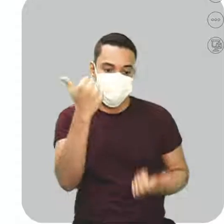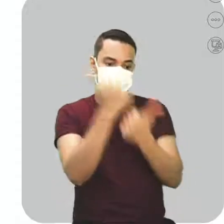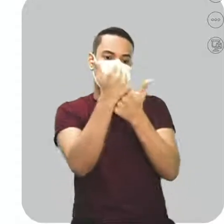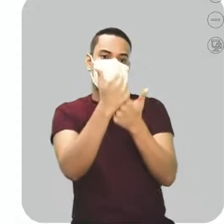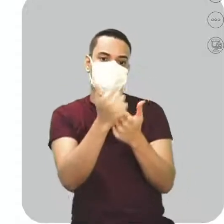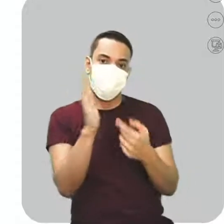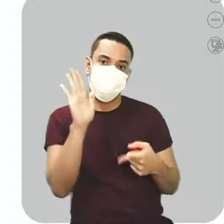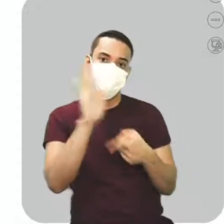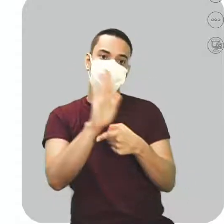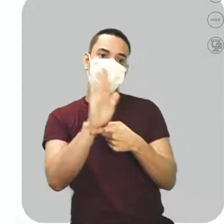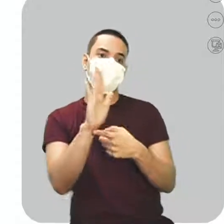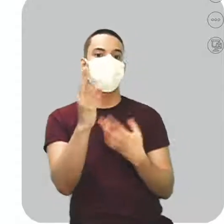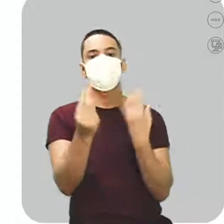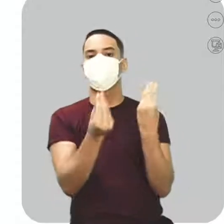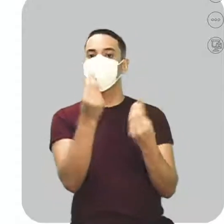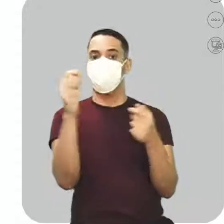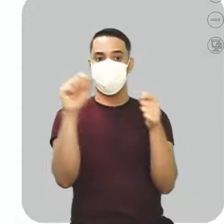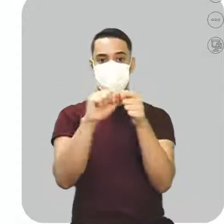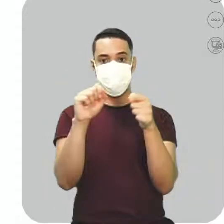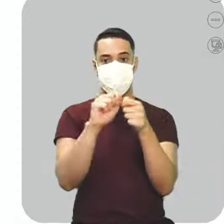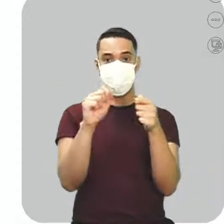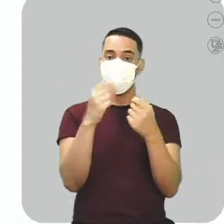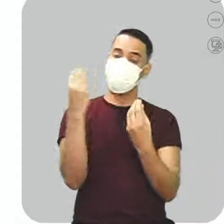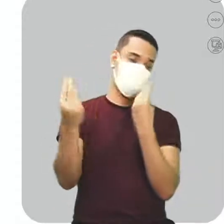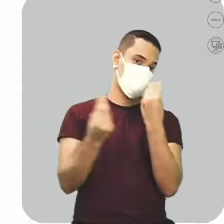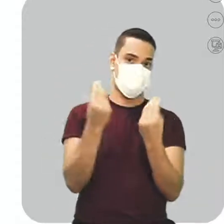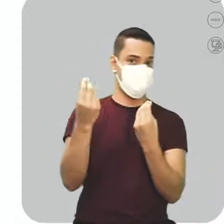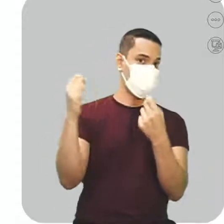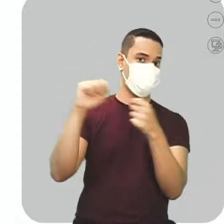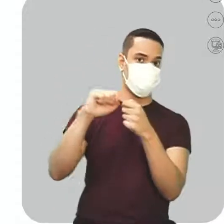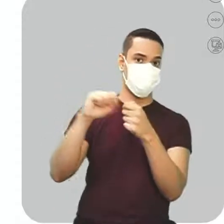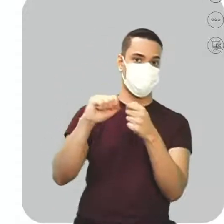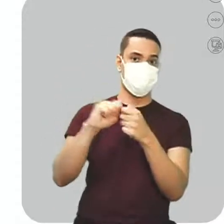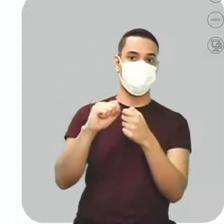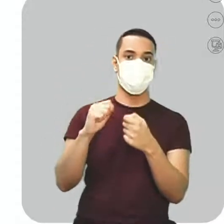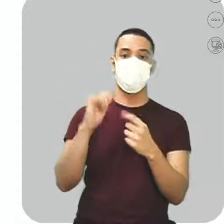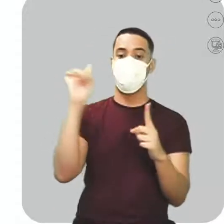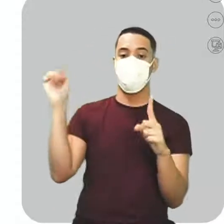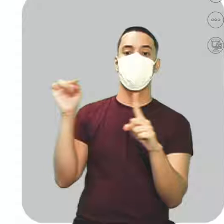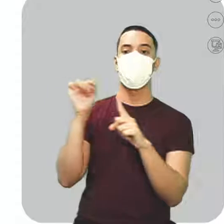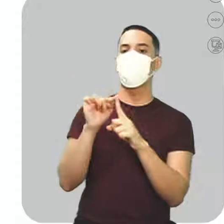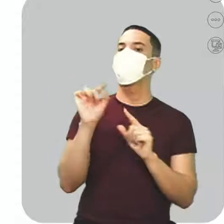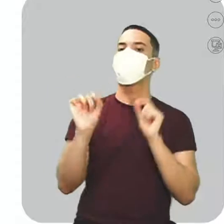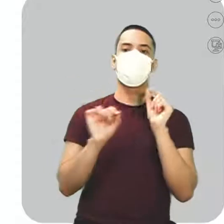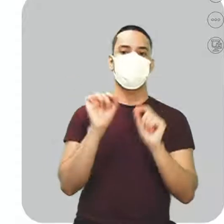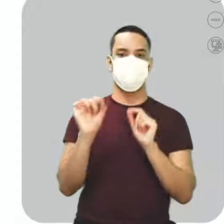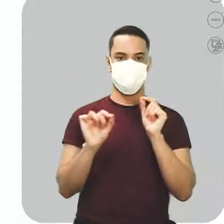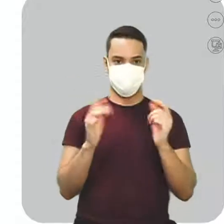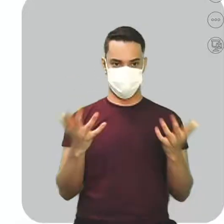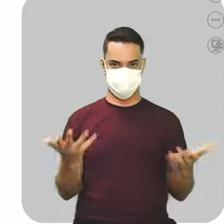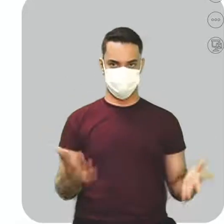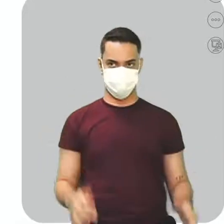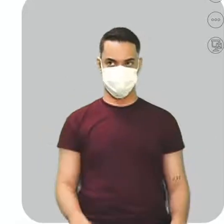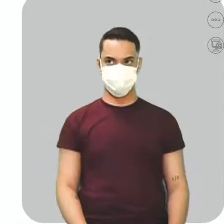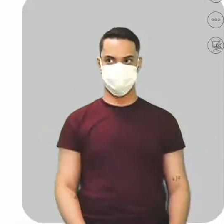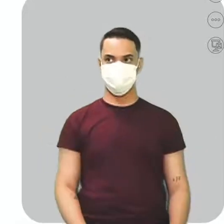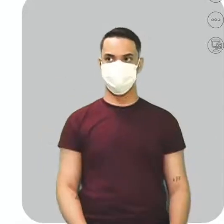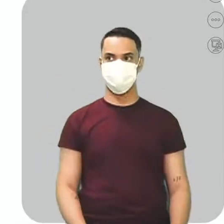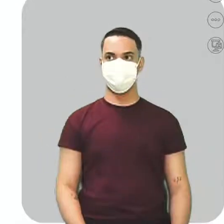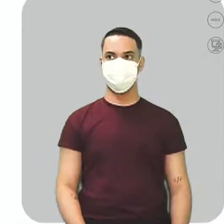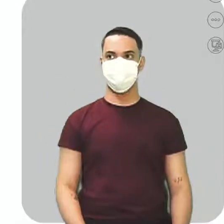a gente faz, né? Dizer o que fazer, como fazer, para que fazer. Tá certo? Então,